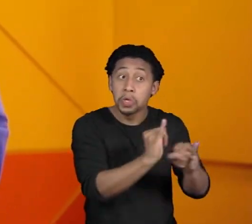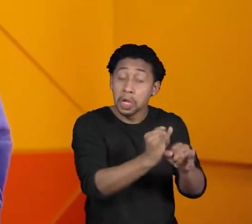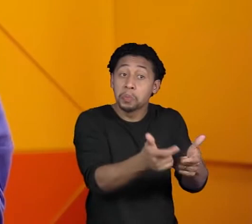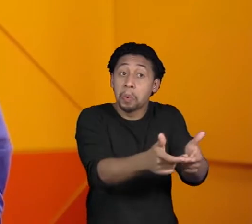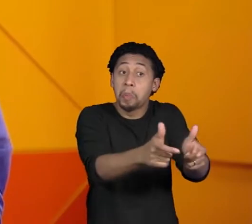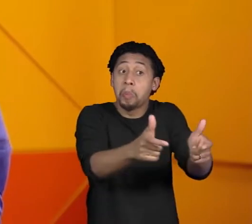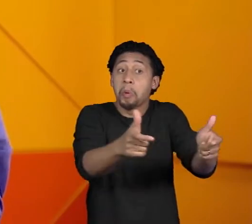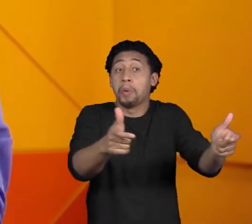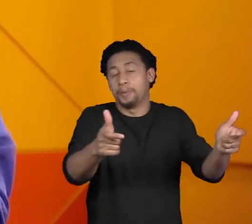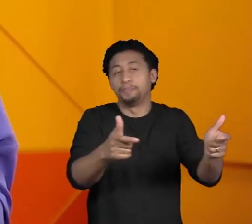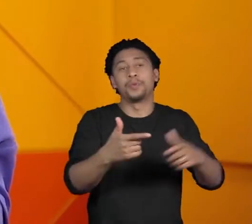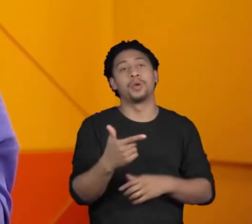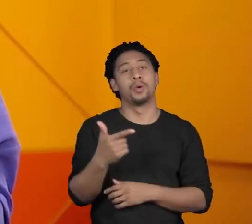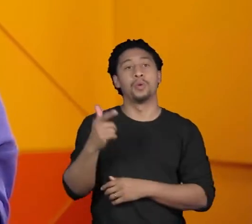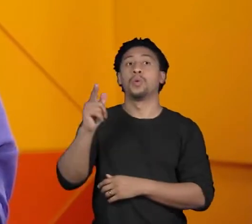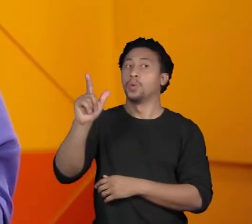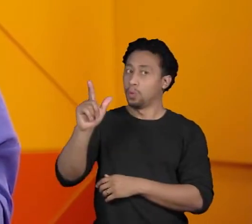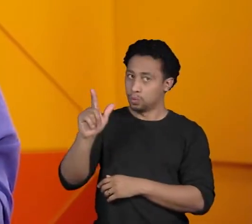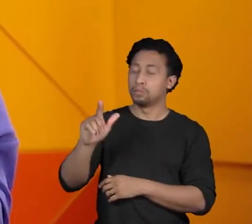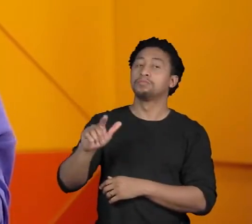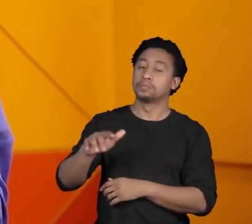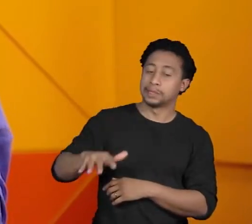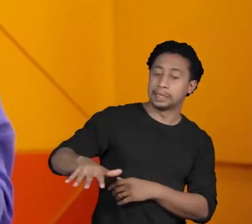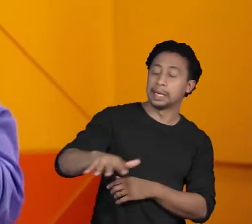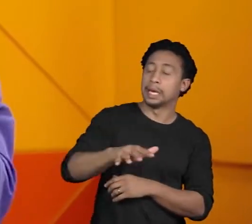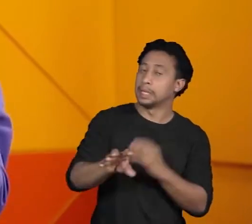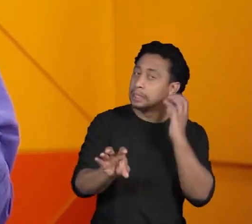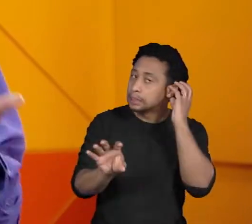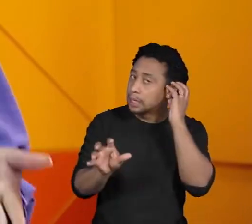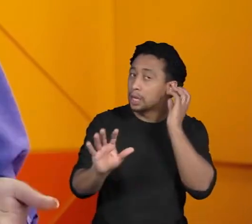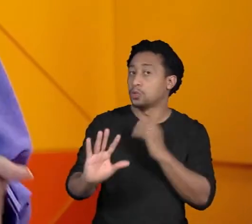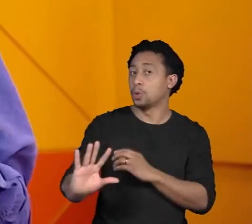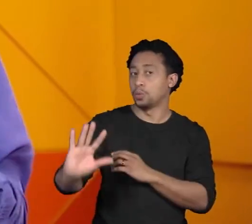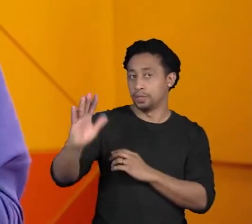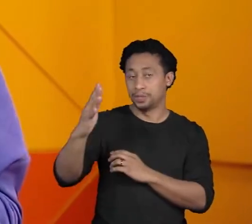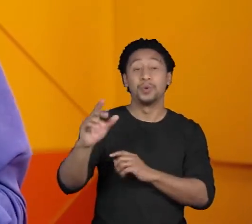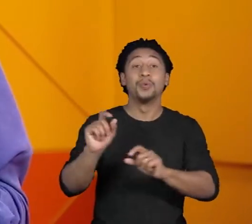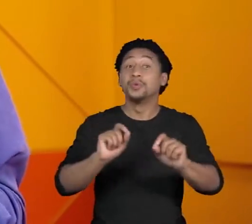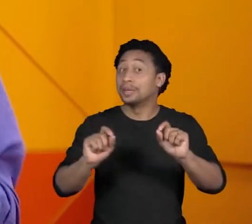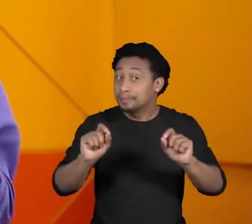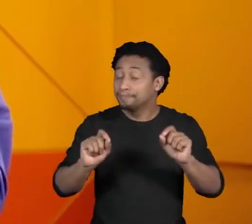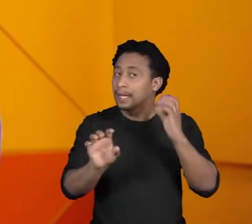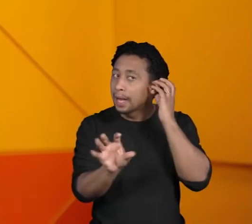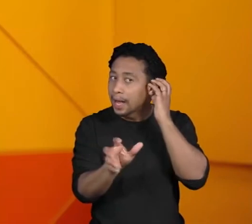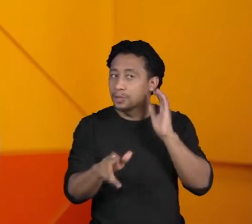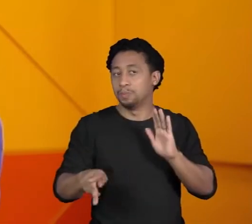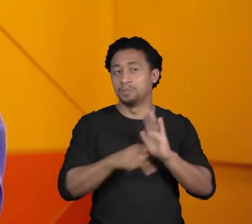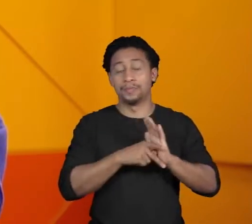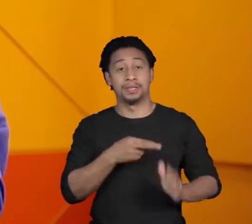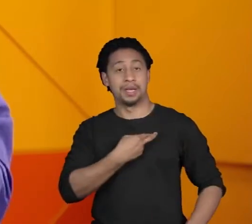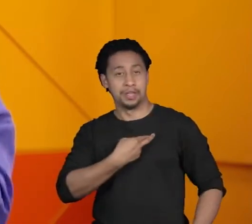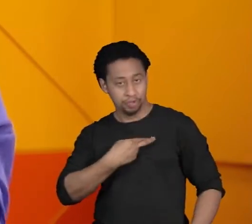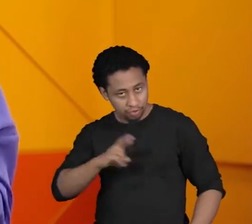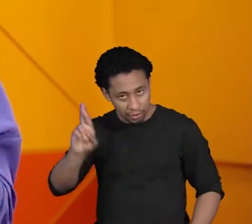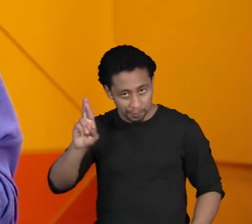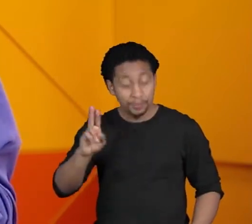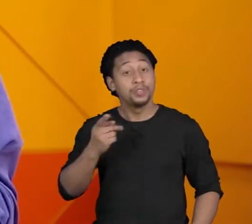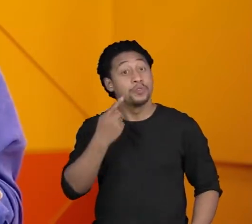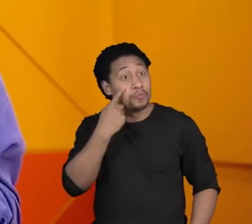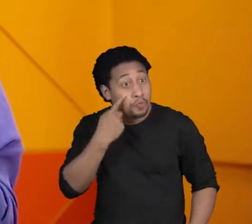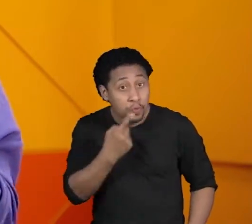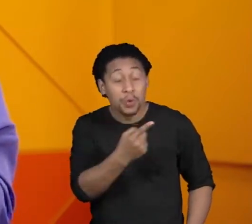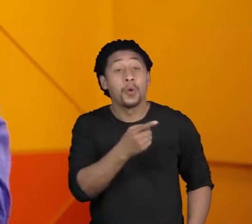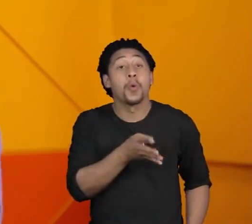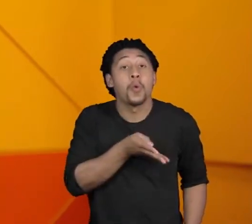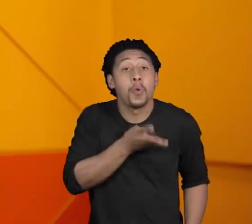YouTube, enfim, a gente está transmitindo, a gente está lá também. Em seus 100 anos, o rádio passou por adaptações às novas tecnologias e as